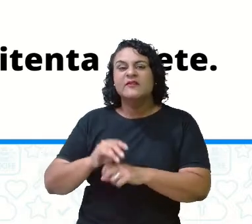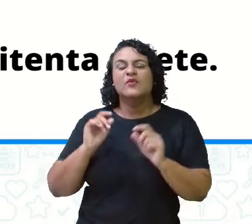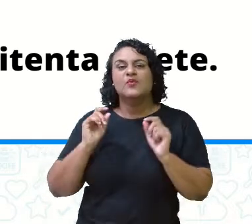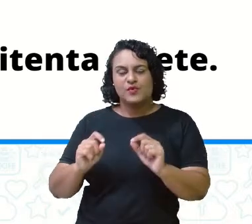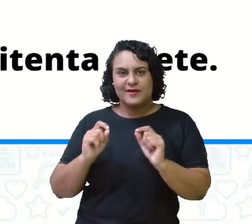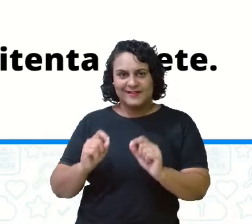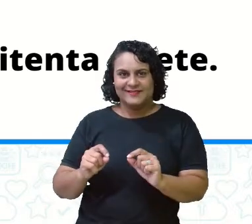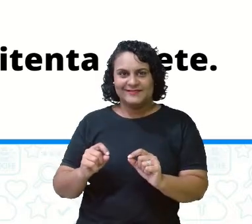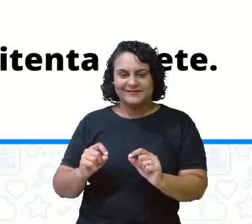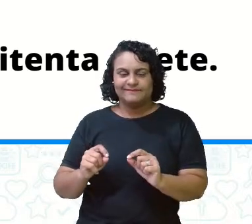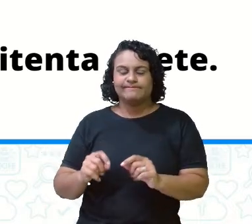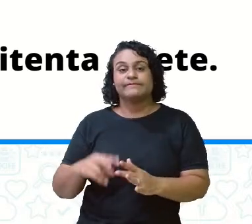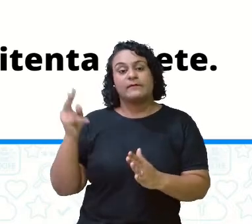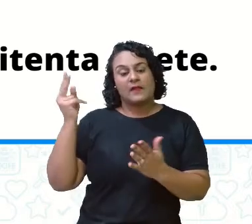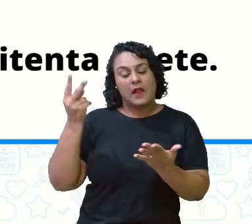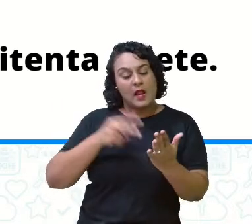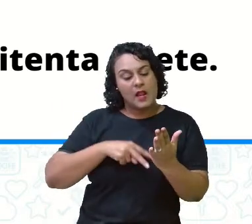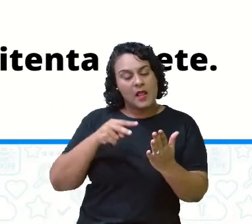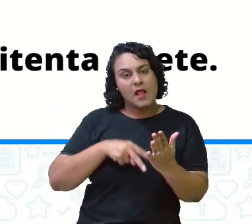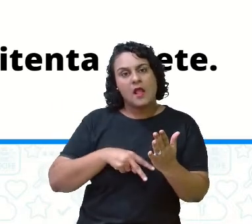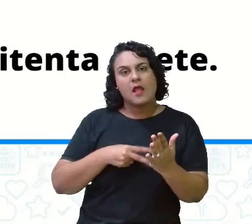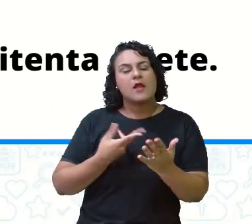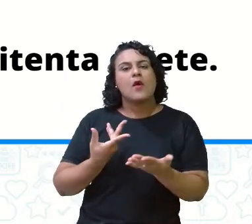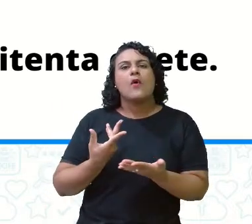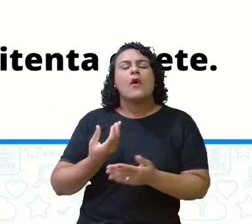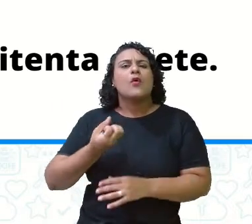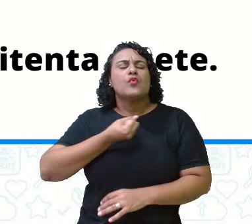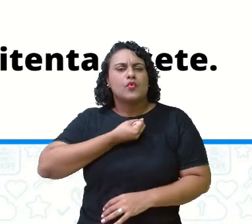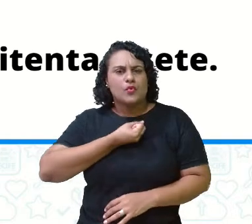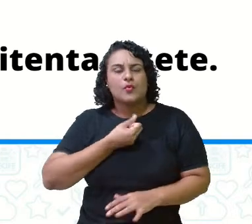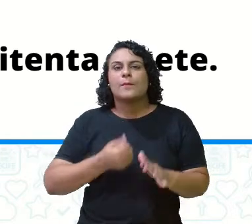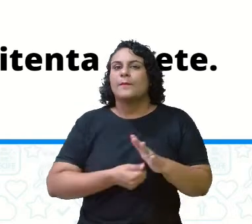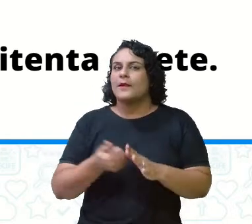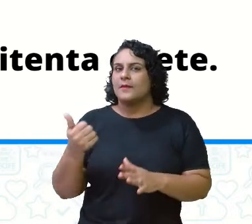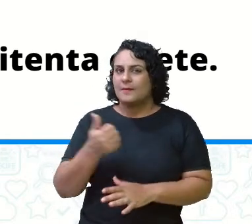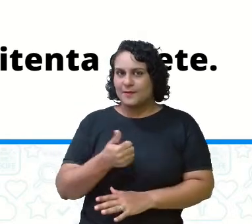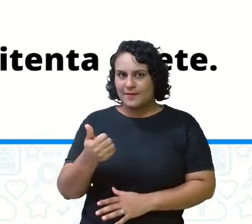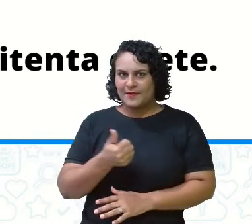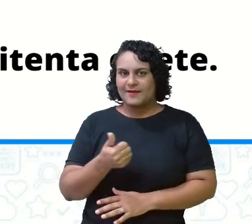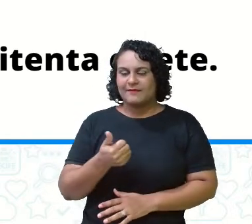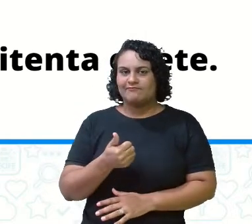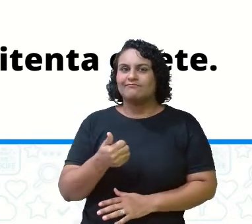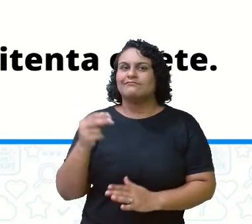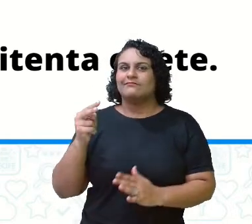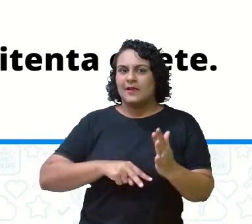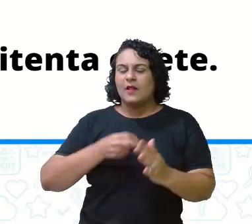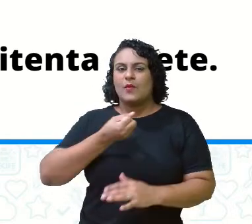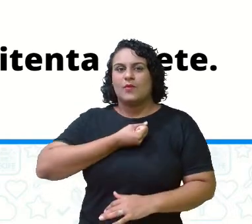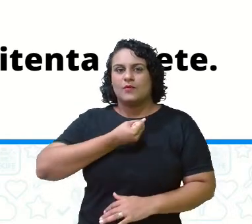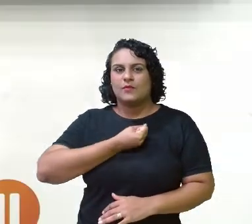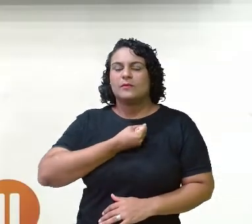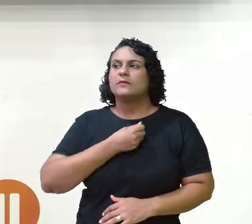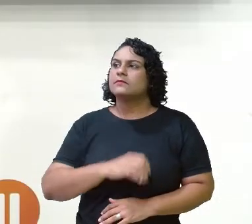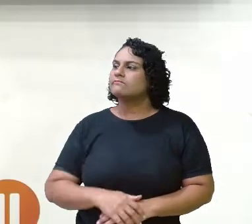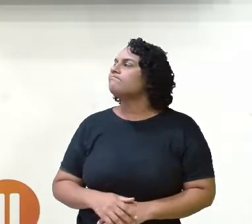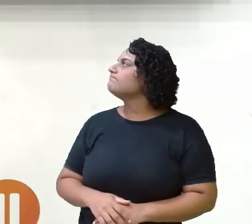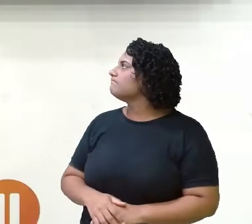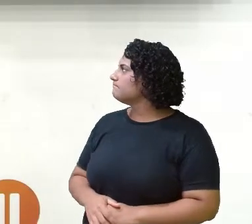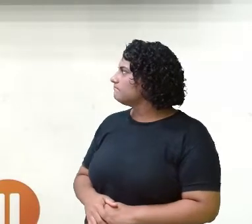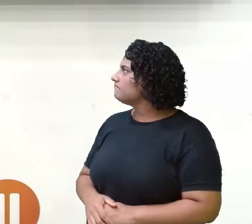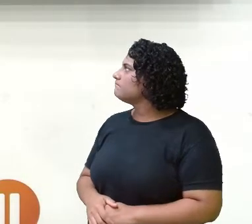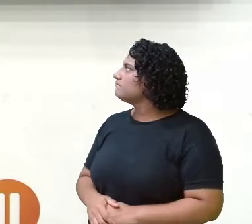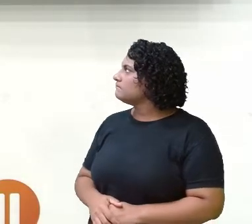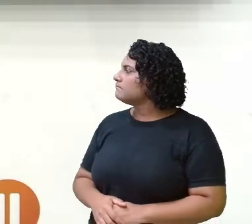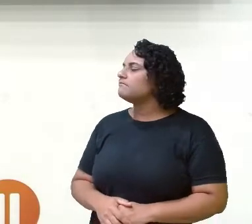vocês? Leiam o número primeiro. Isso. Leiam o número. No instante você consegue fazer